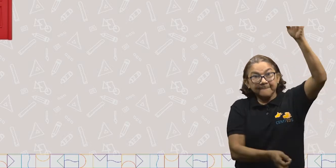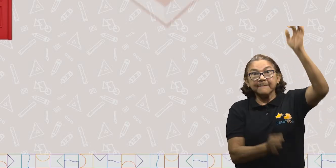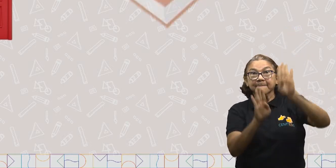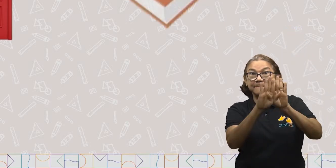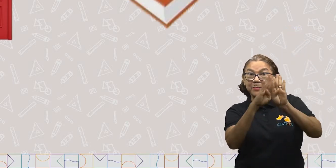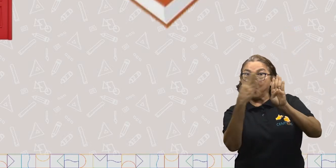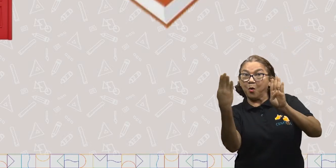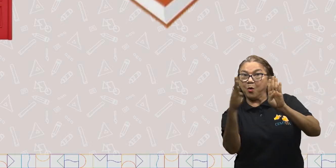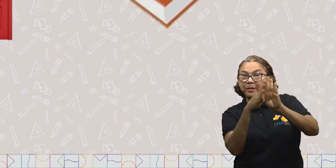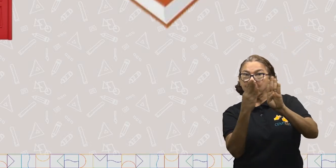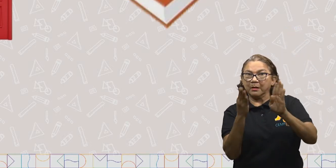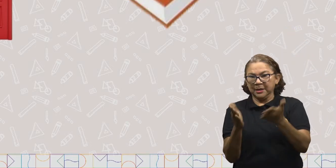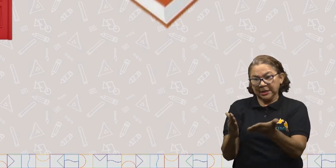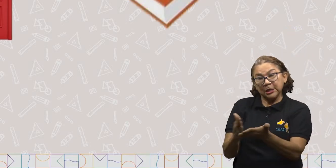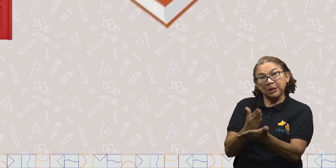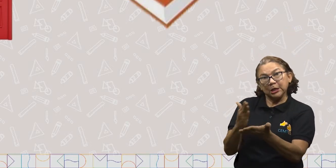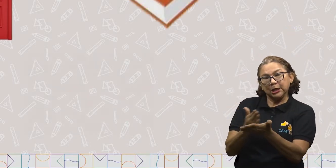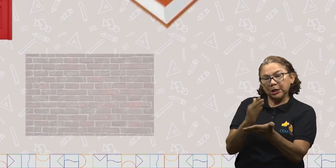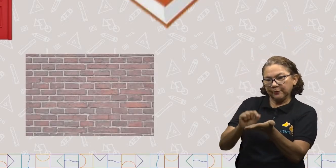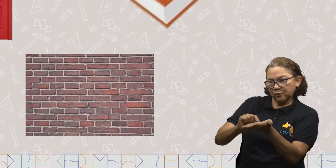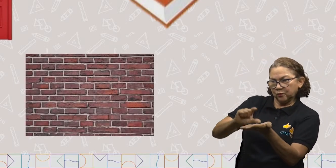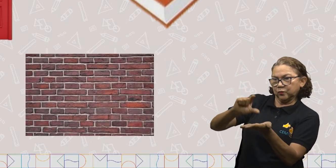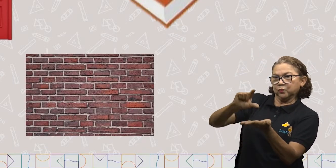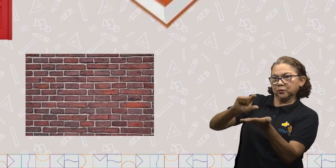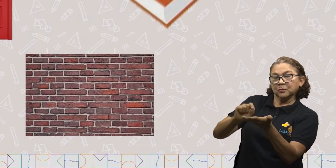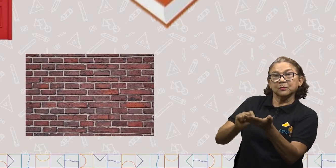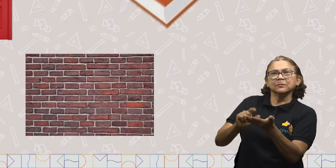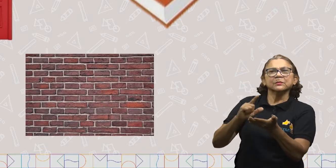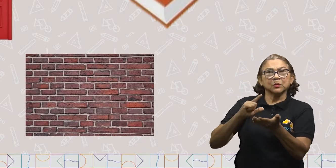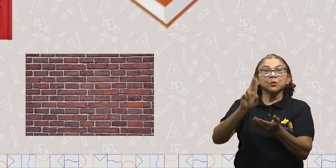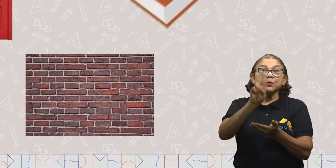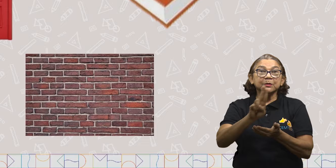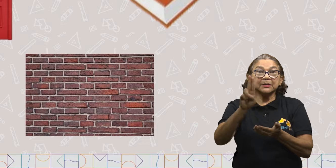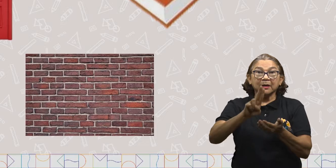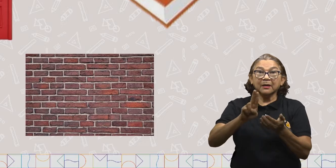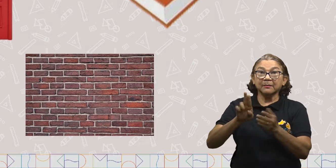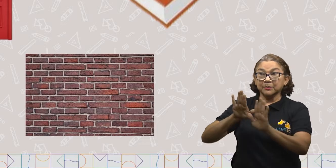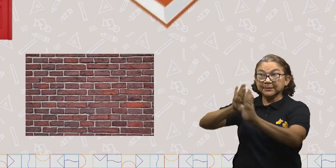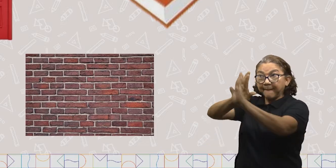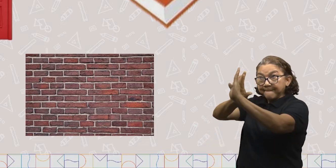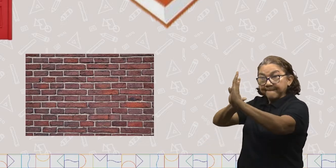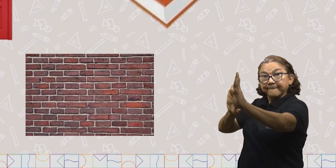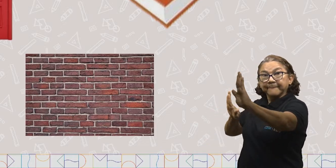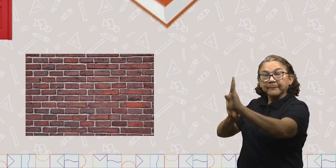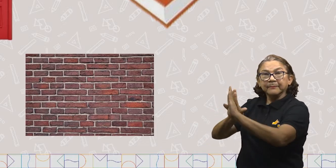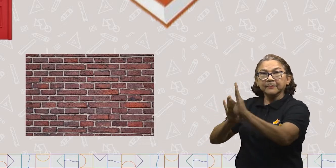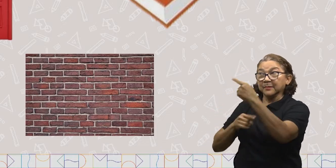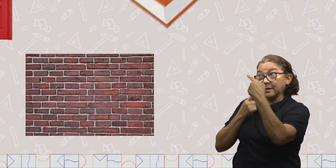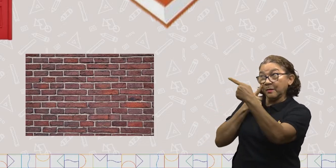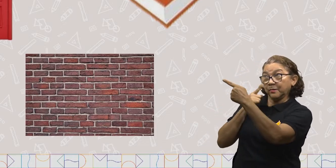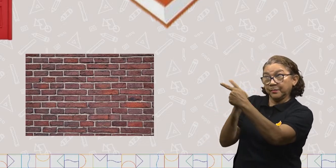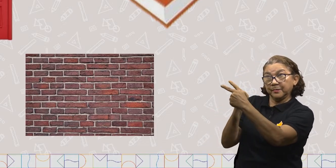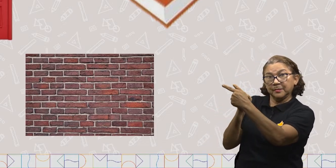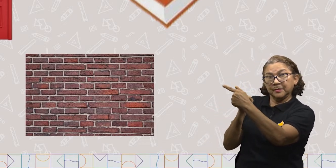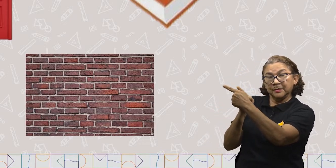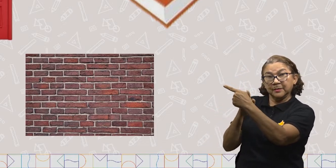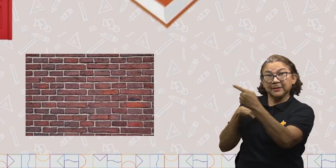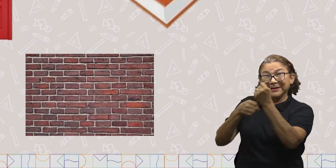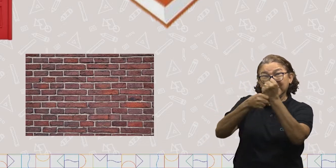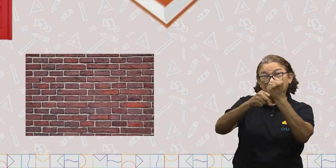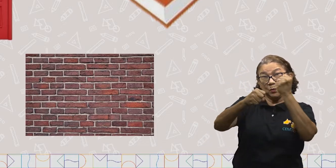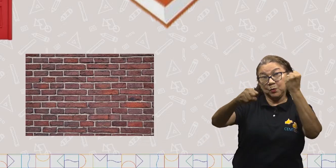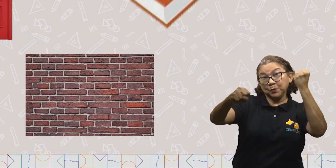um livro ou o comprimento de uma parede, usamos a grandeza de medida do comprimento.